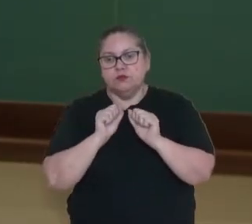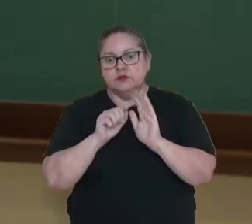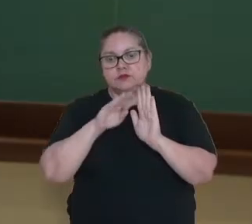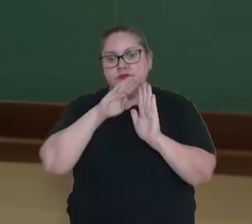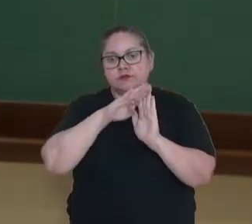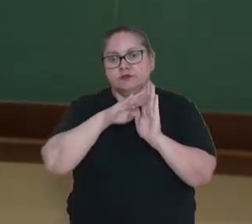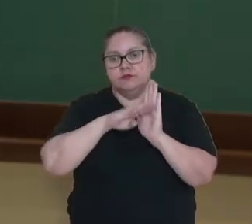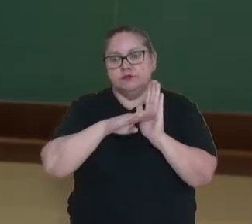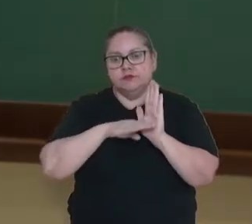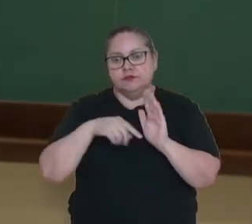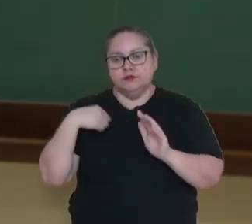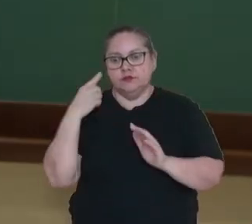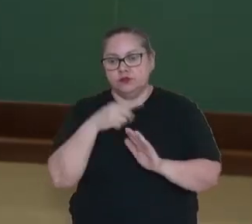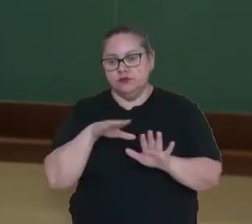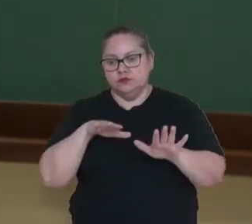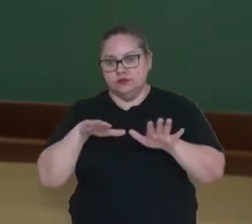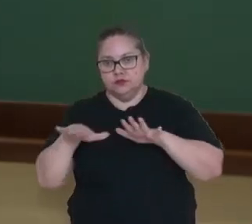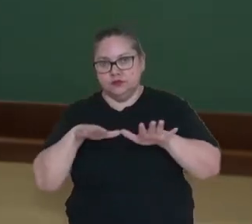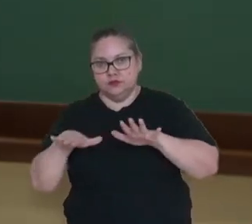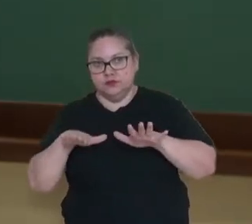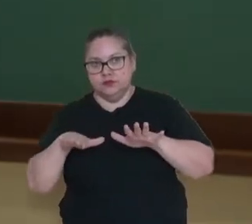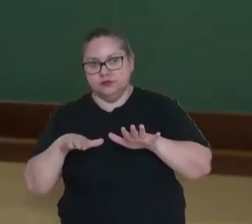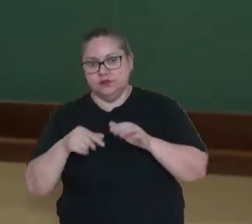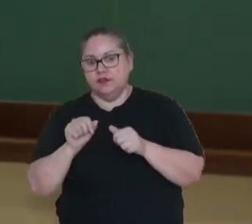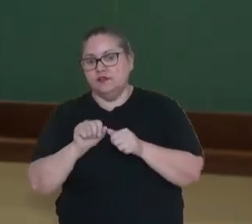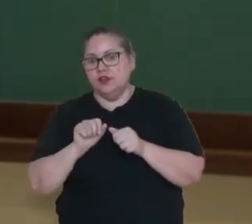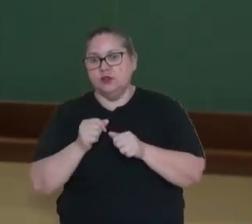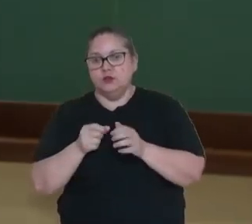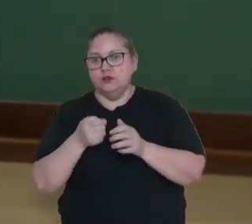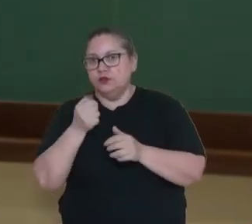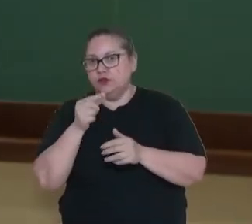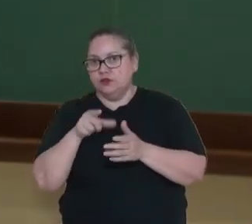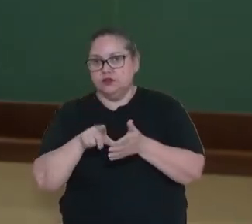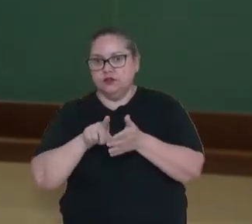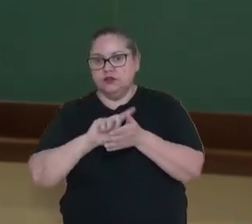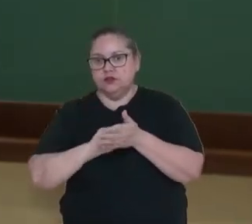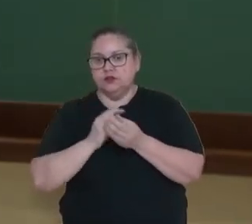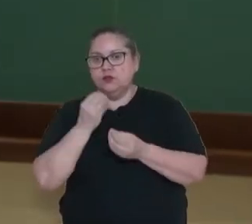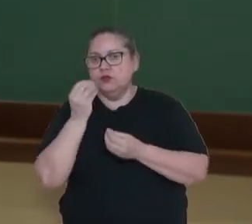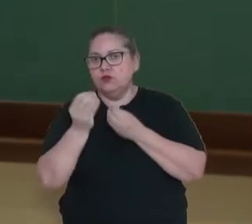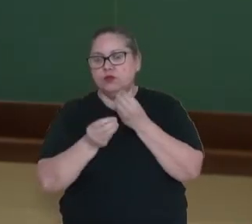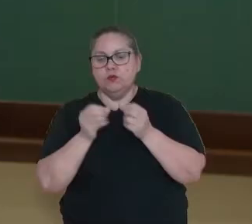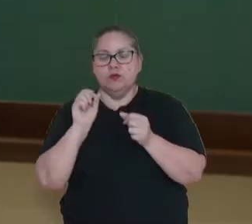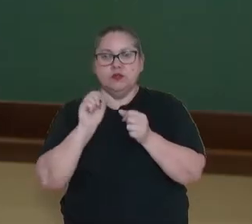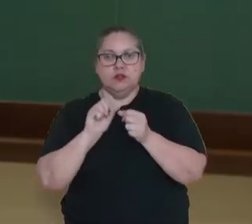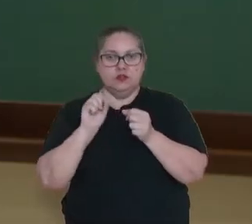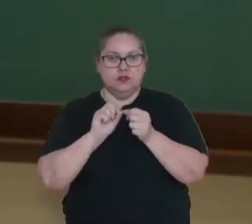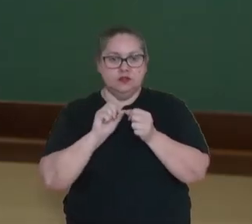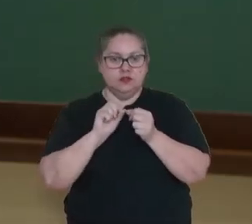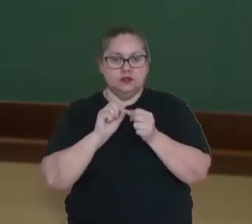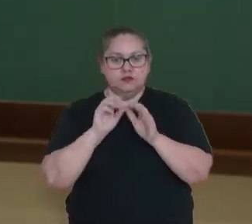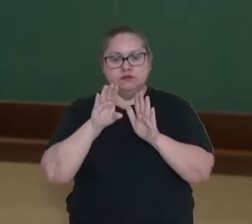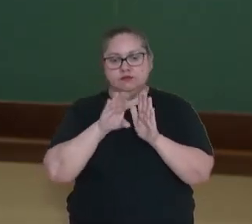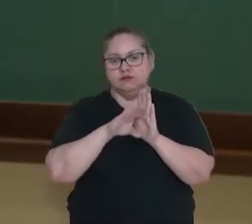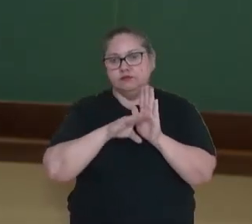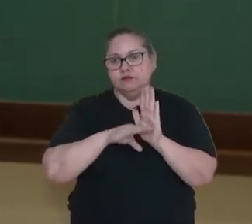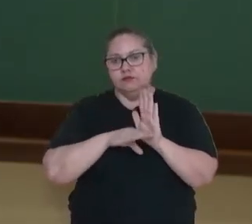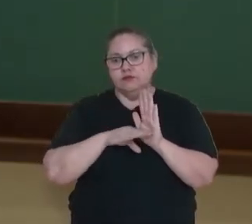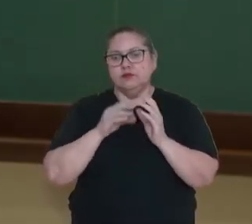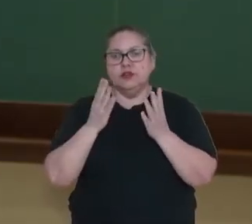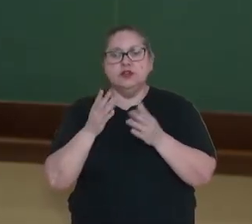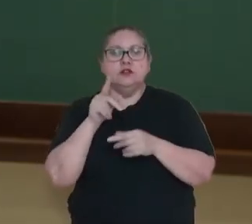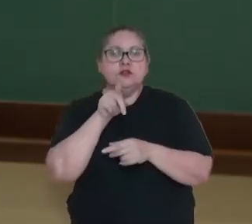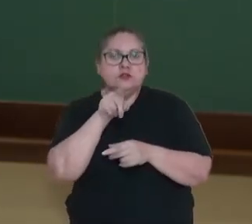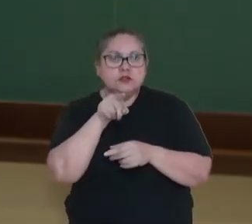classificar nossos movimentos? Olha que a gente falou um pouquinho antes sobre isso, né? Como que é feita essa classificação? E eu quero